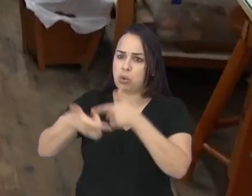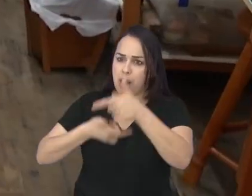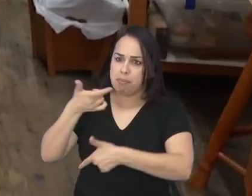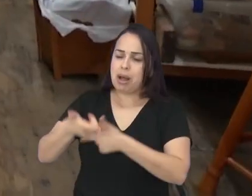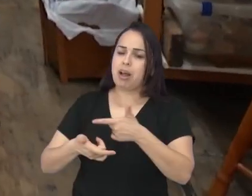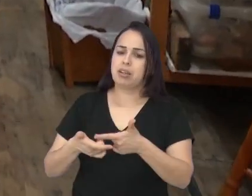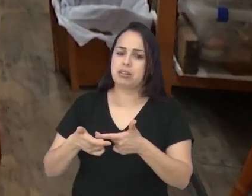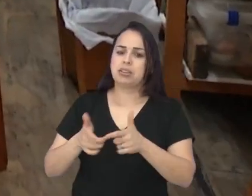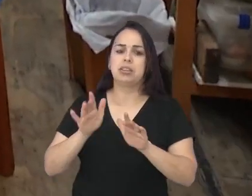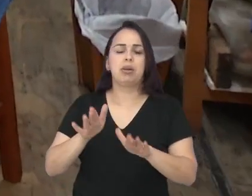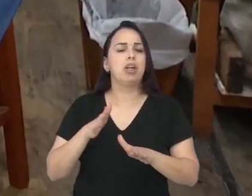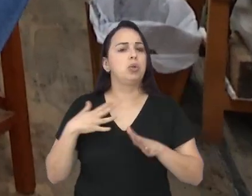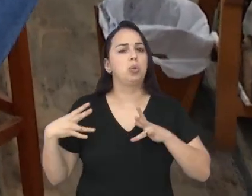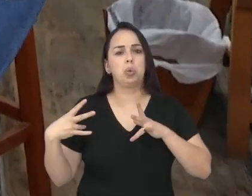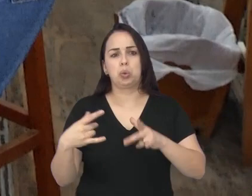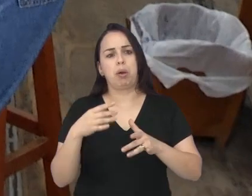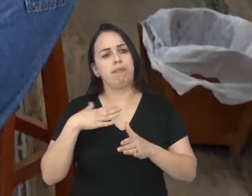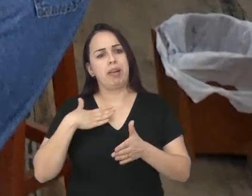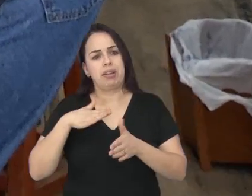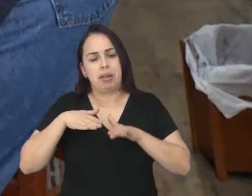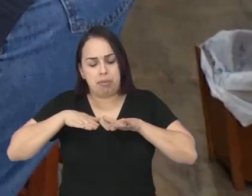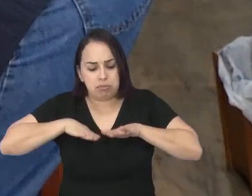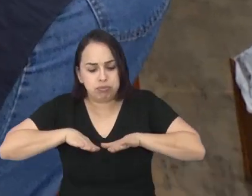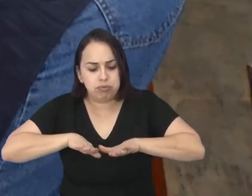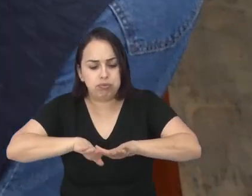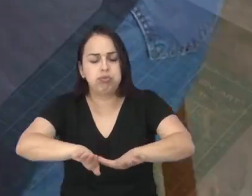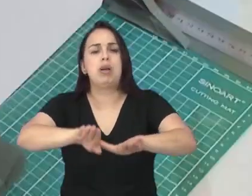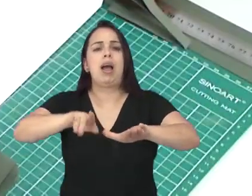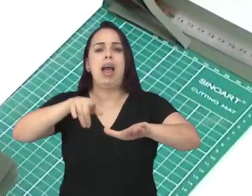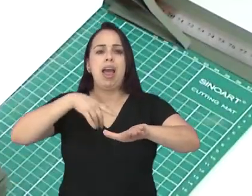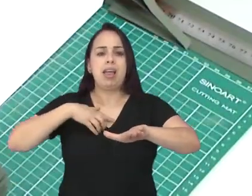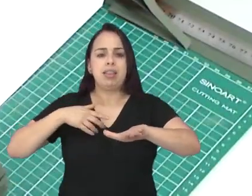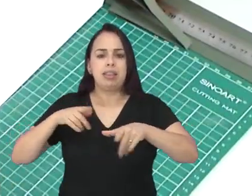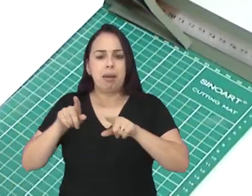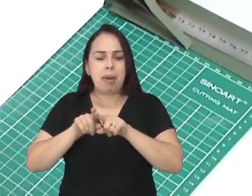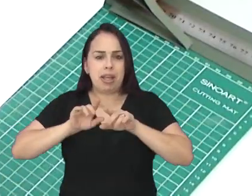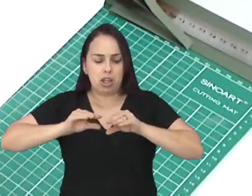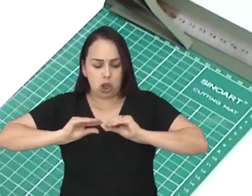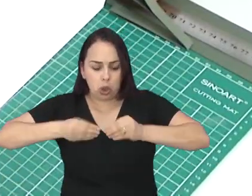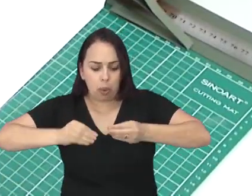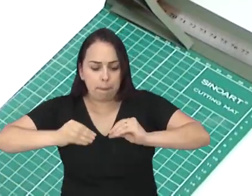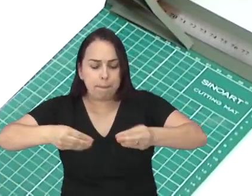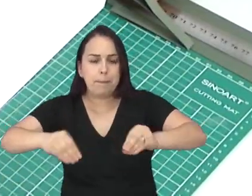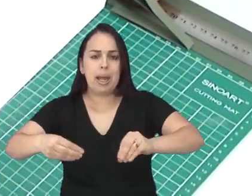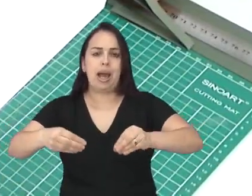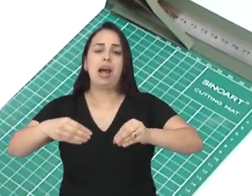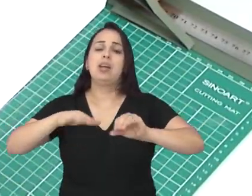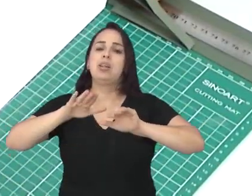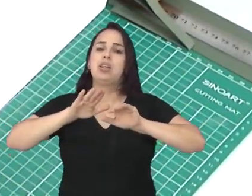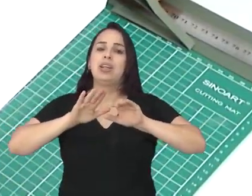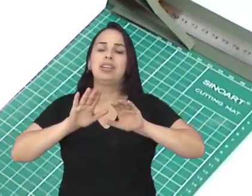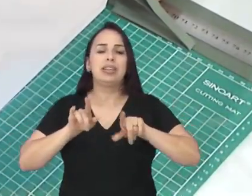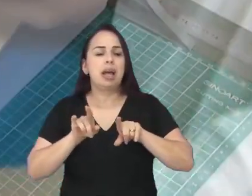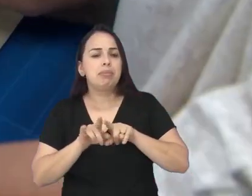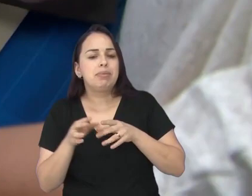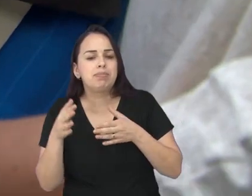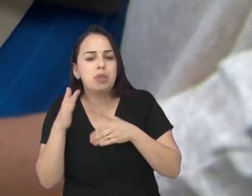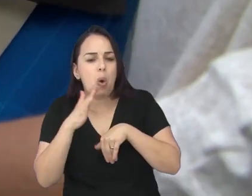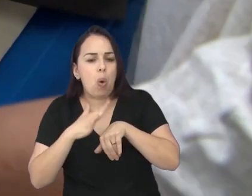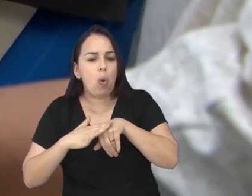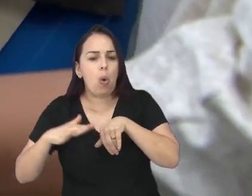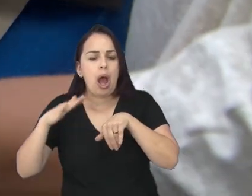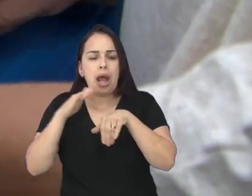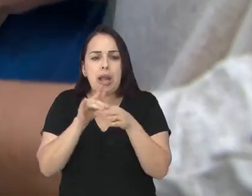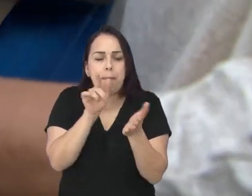Tudo é feito manualmente, desde o corte das capas, a dobraduras dos papéis, o cuidado do